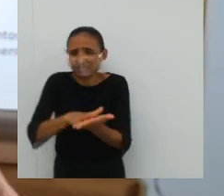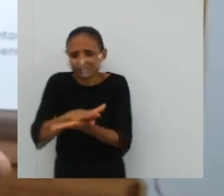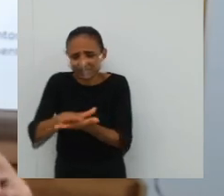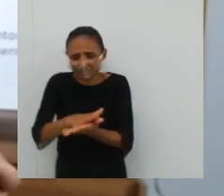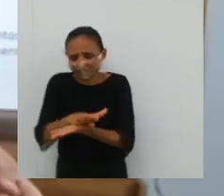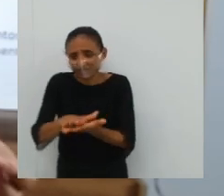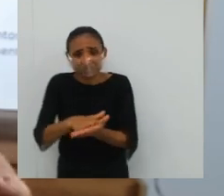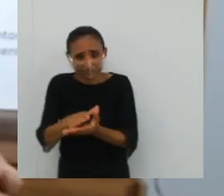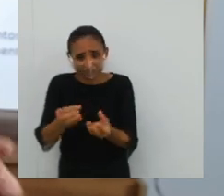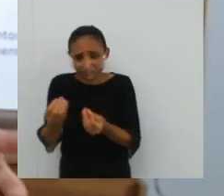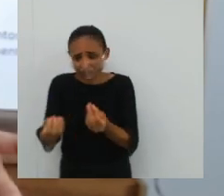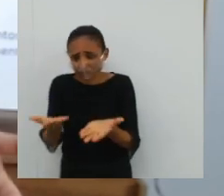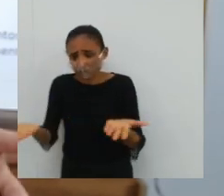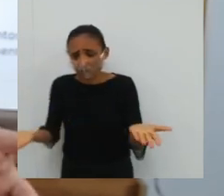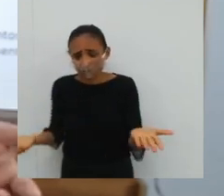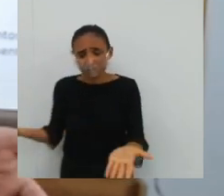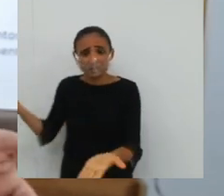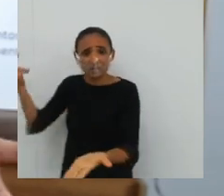quer